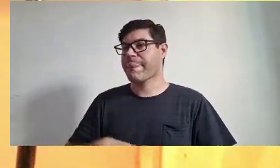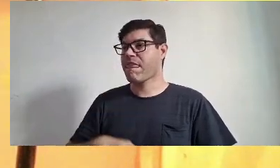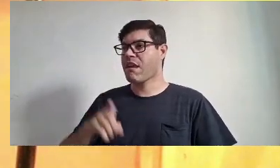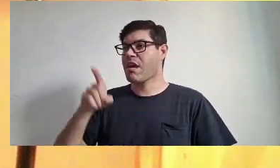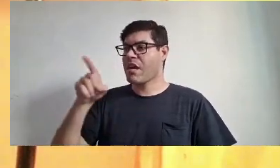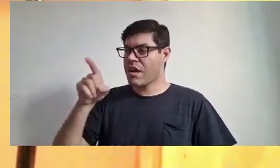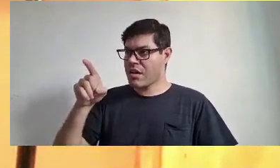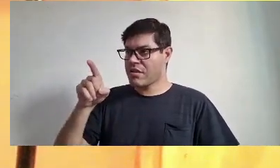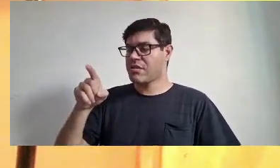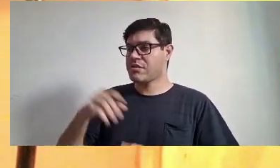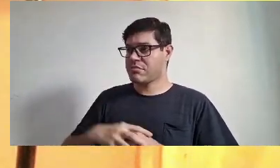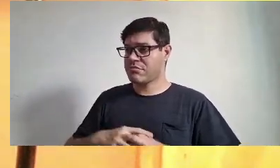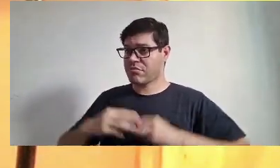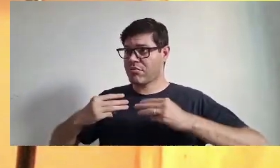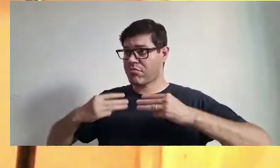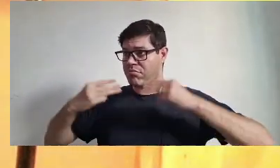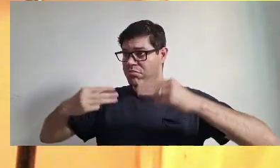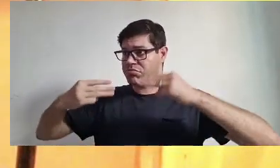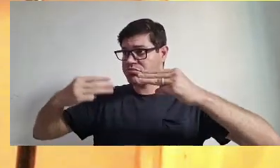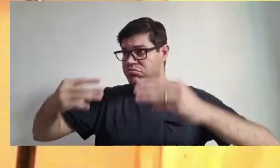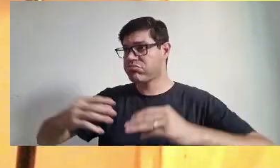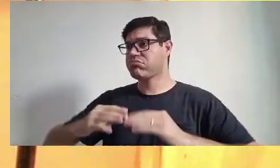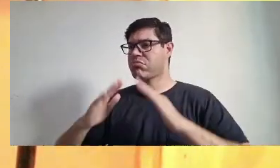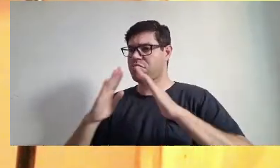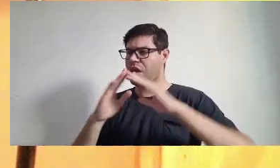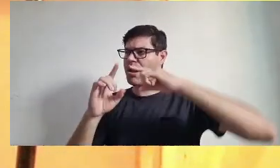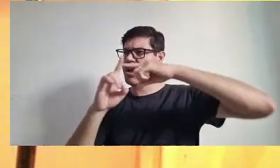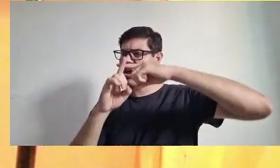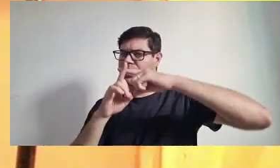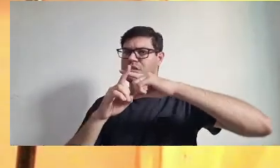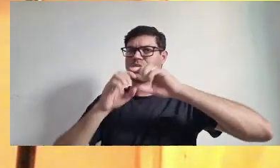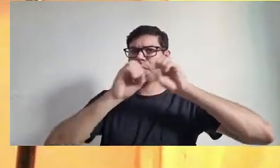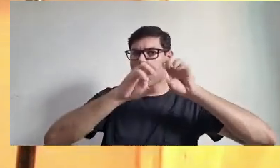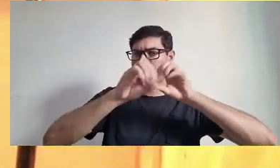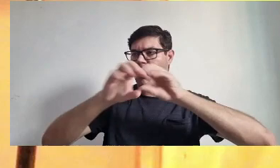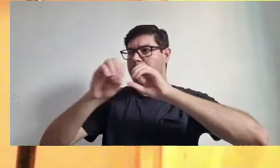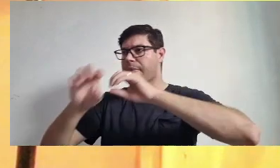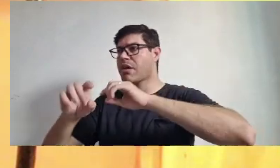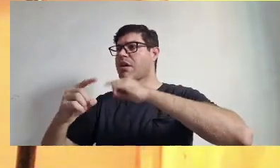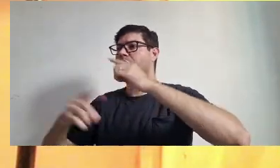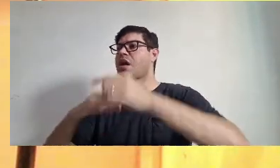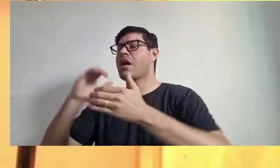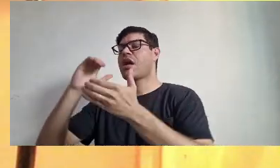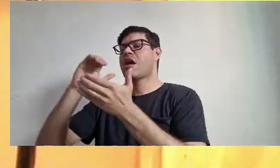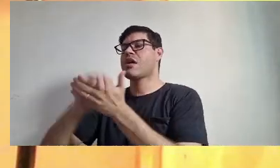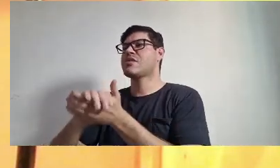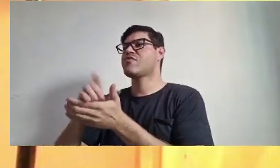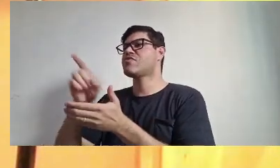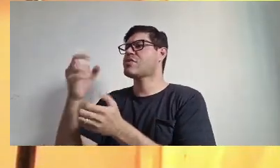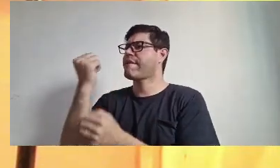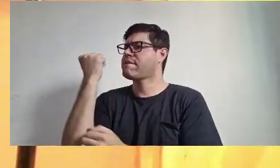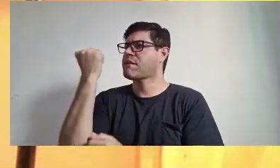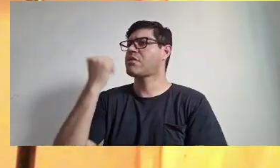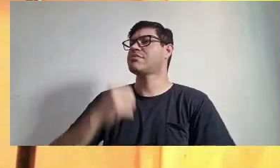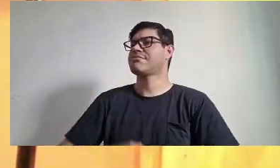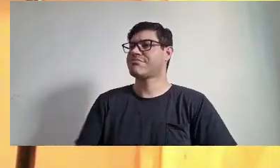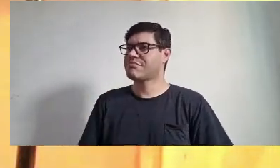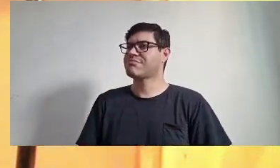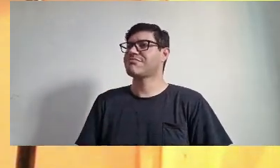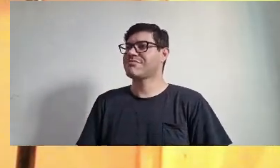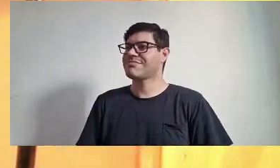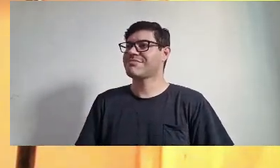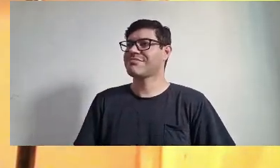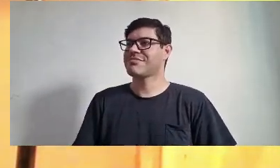ministério, tal, equilibrou, já casado. O casamento fortalece um homem, não que? Com certeza. Lógico,